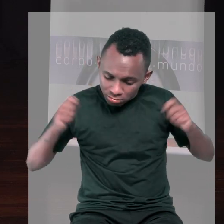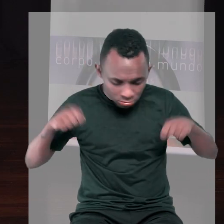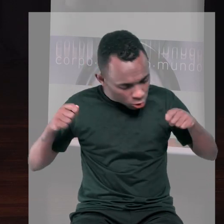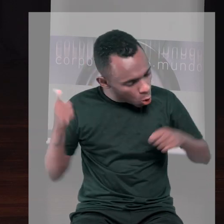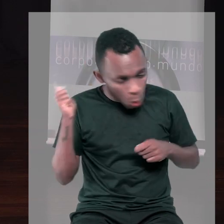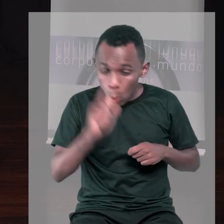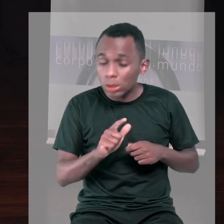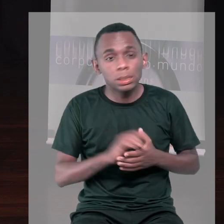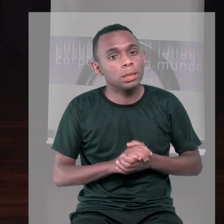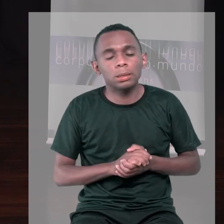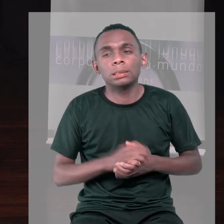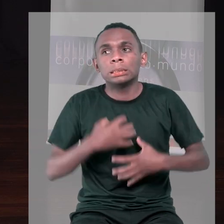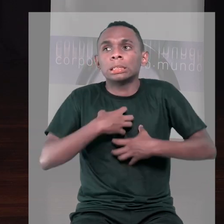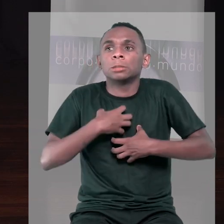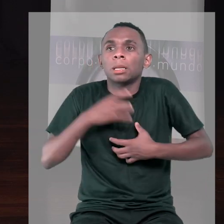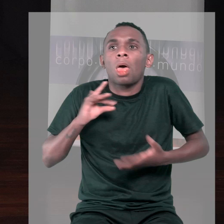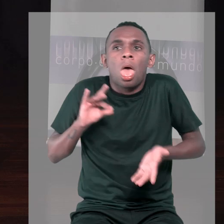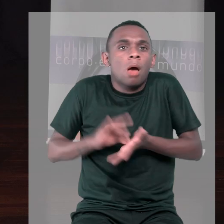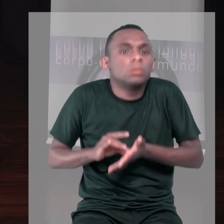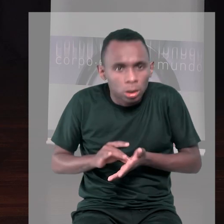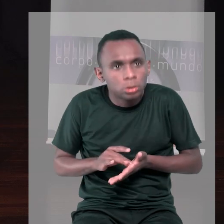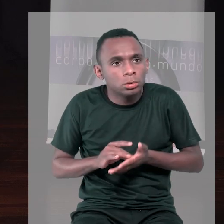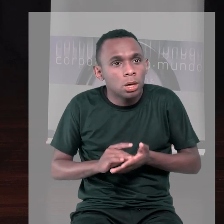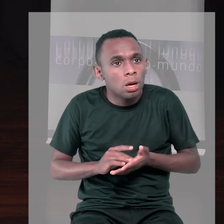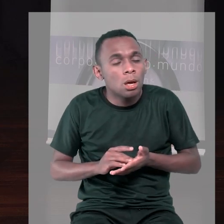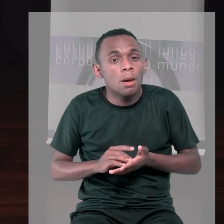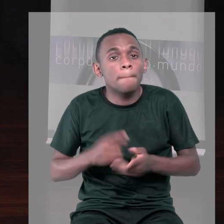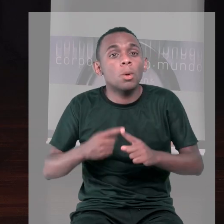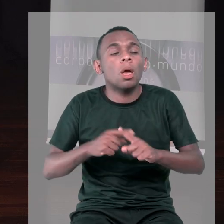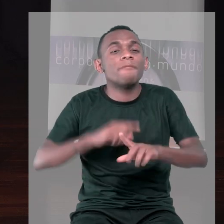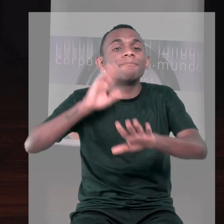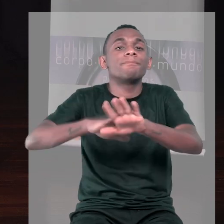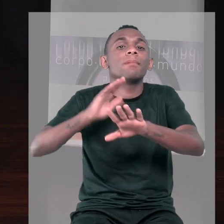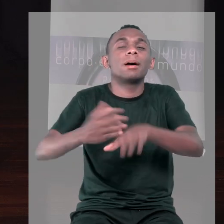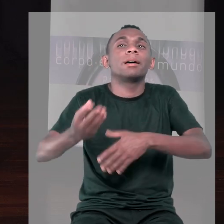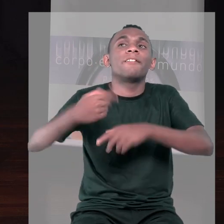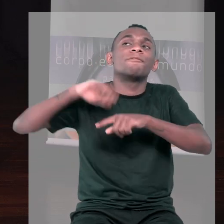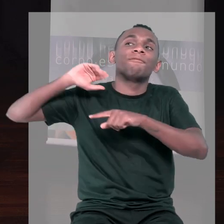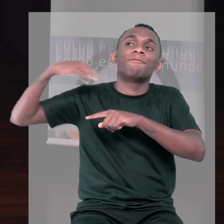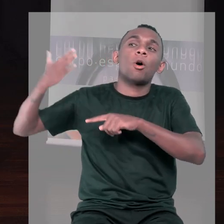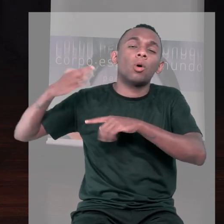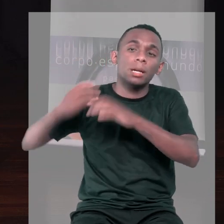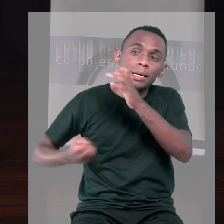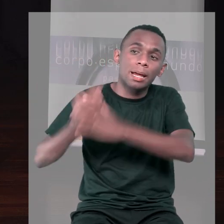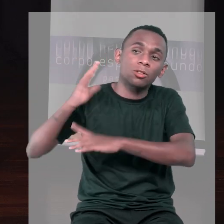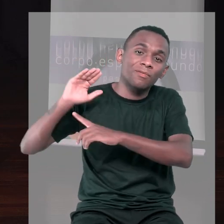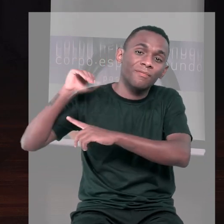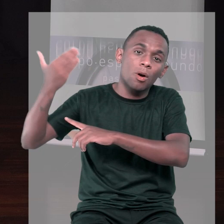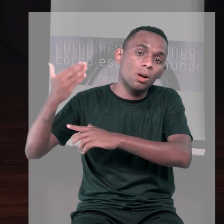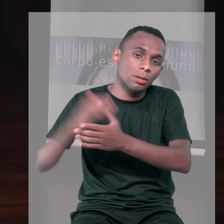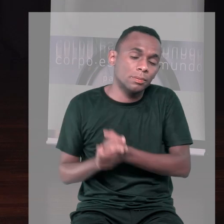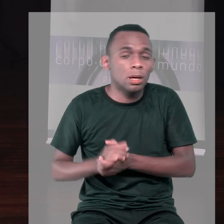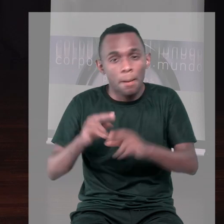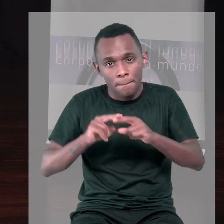como real e considerarmos algo como real, nós precisamos do outro. Precisamos do outro.